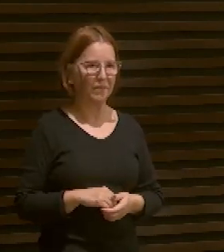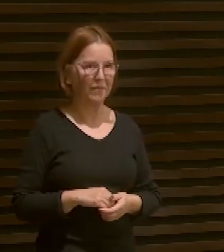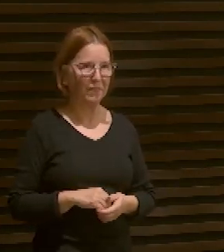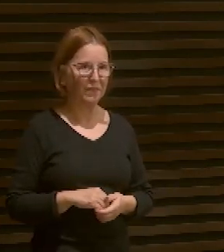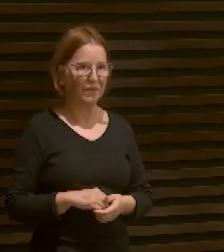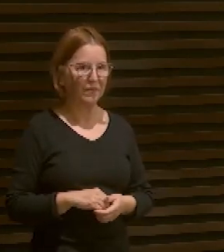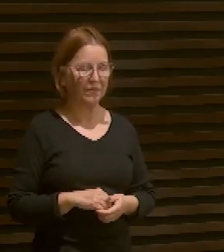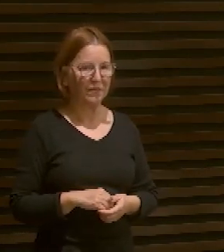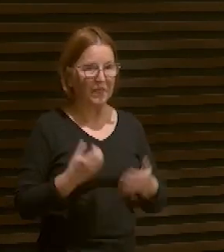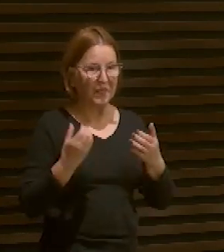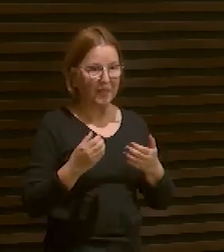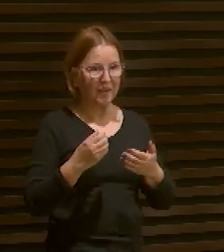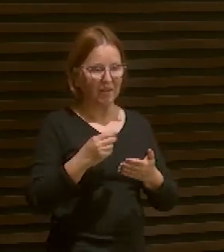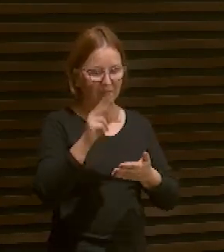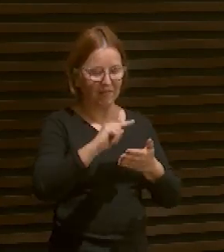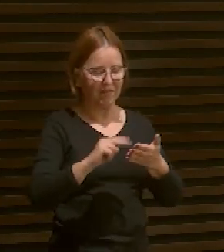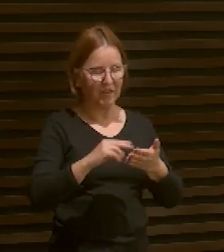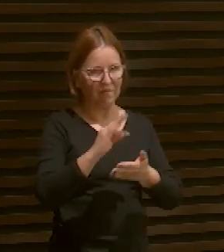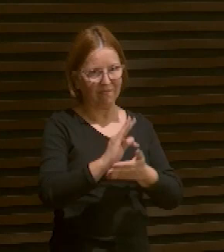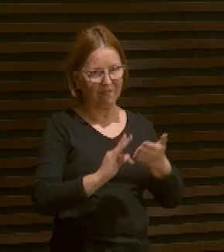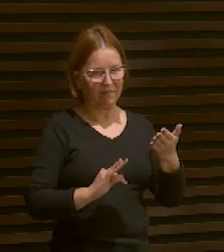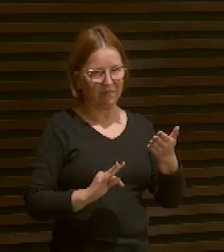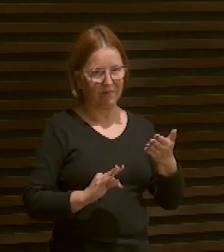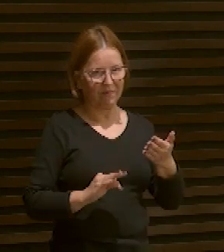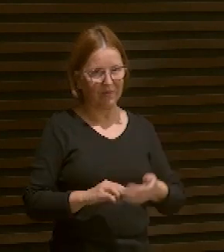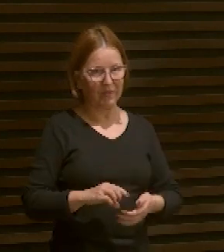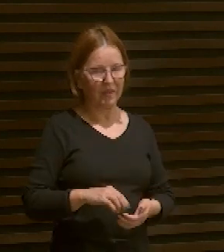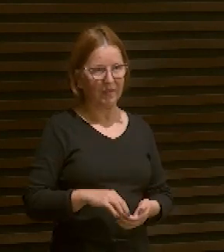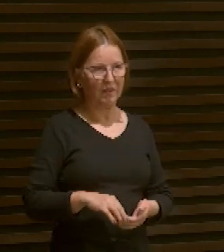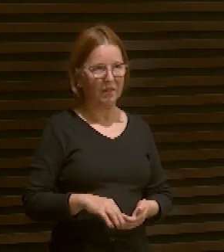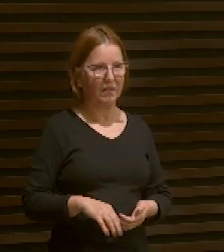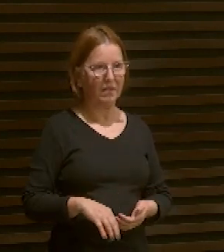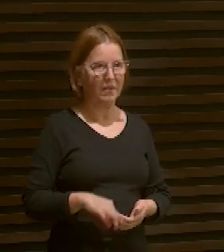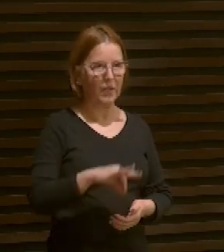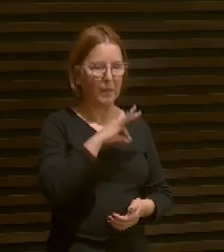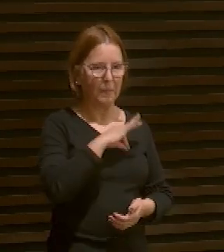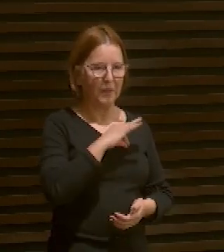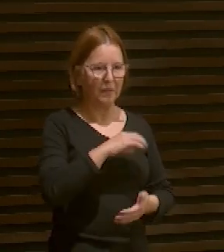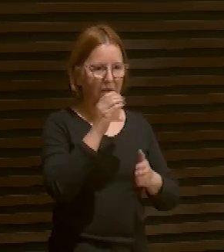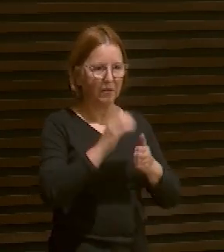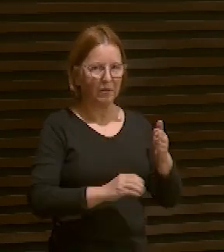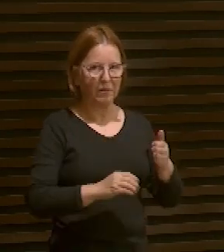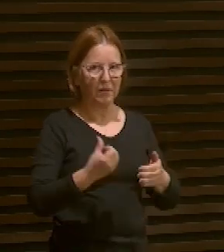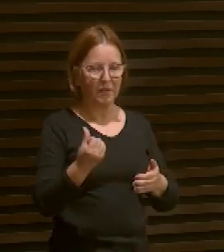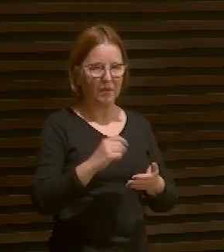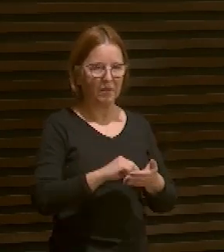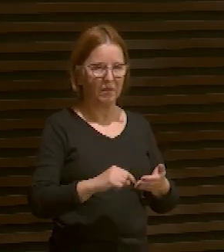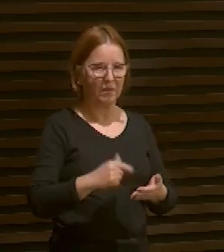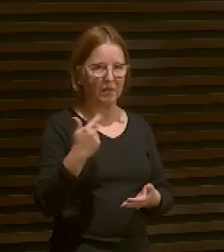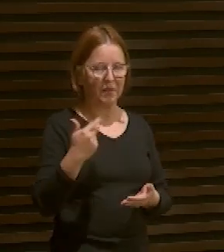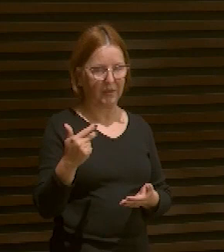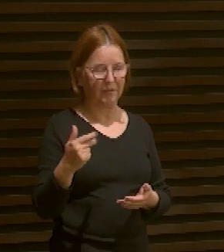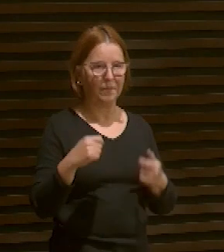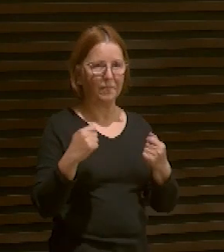trazer um texto aqui com os irmãos que está lá em Mateus 6,33. Nós precisamos compreender que